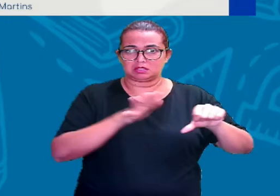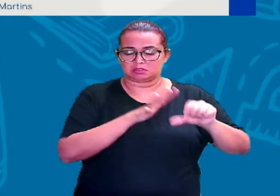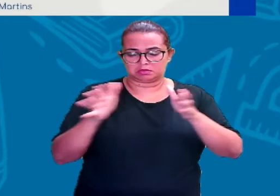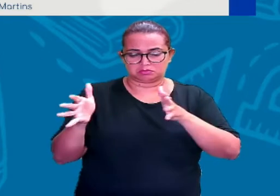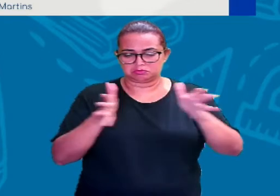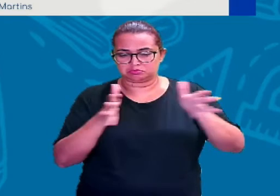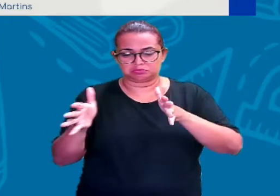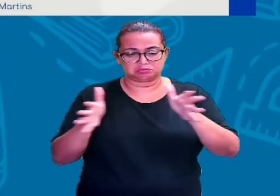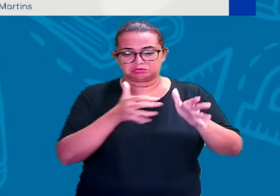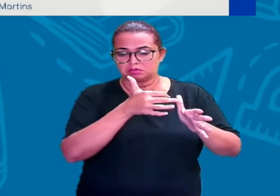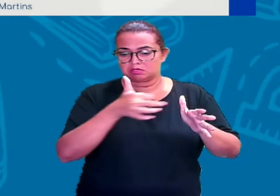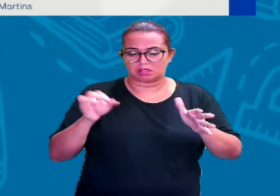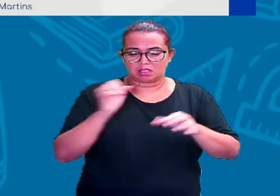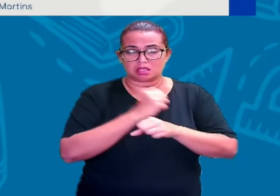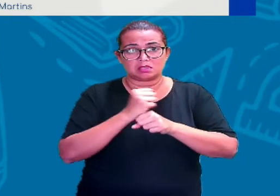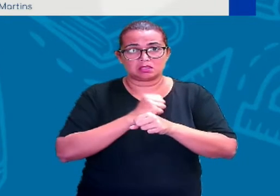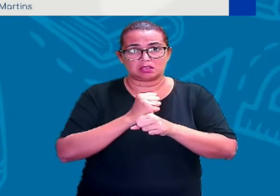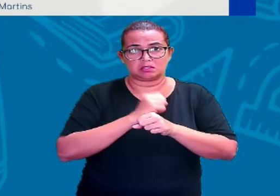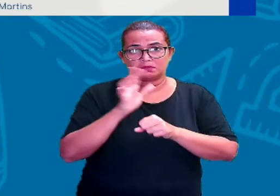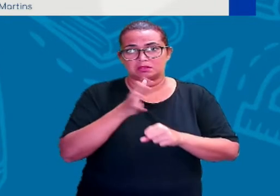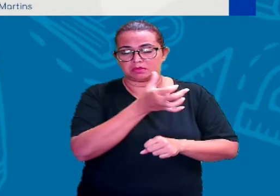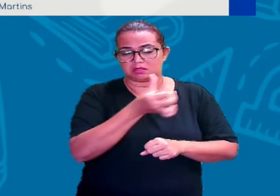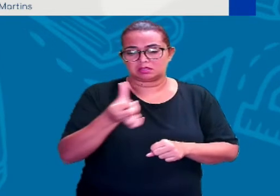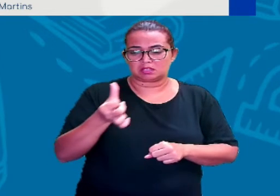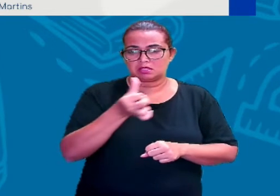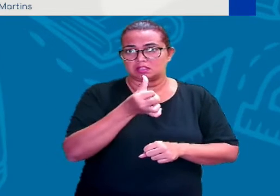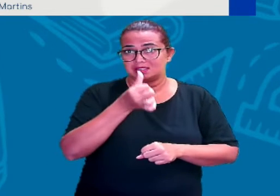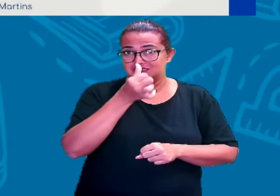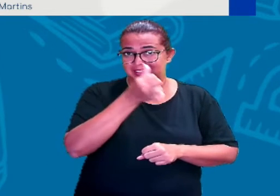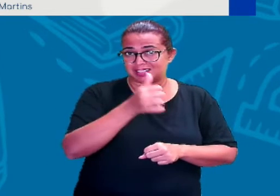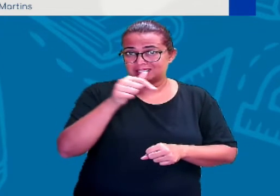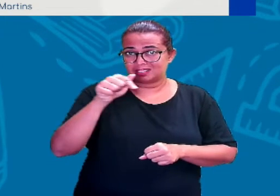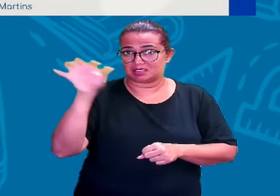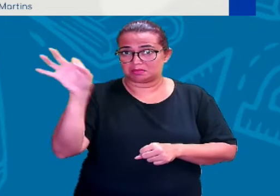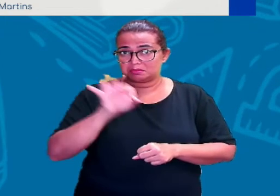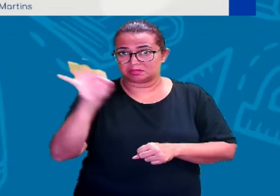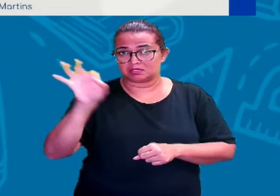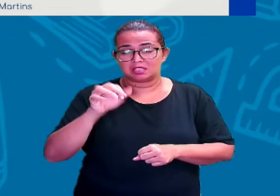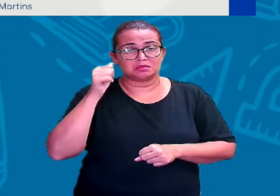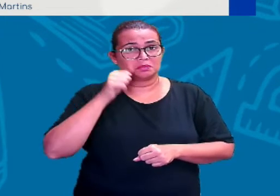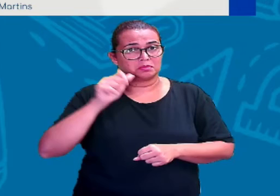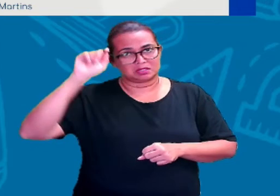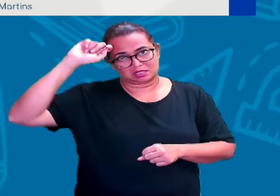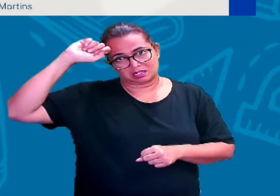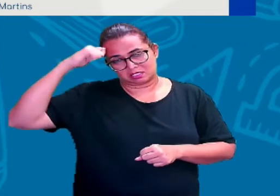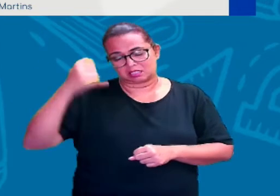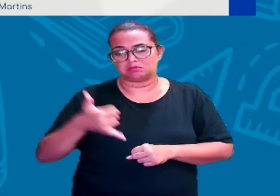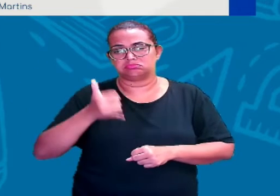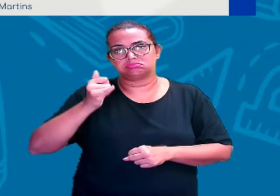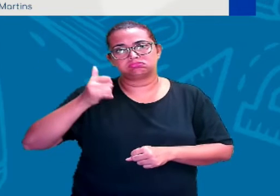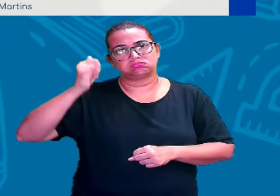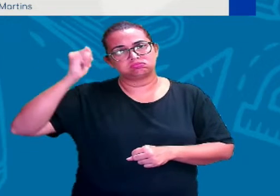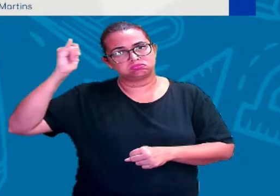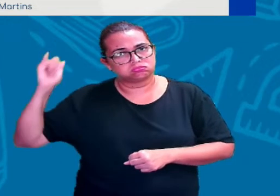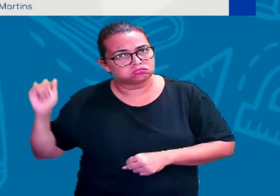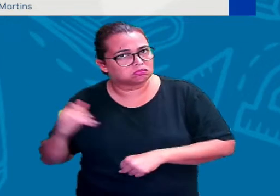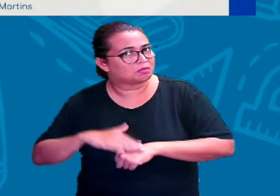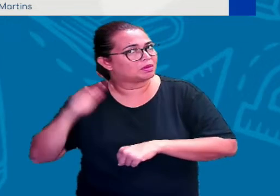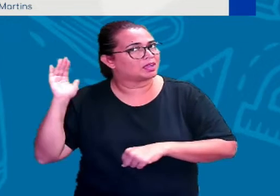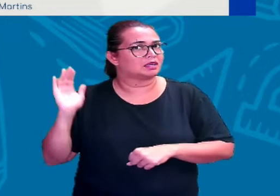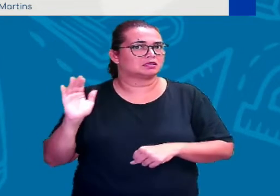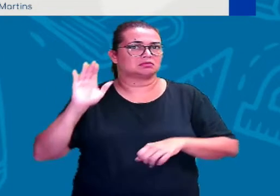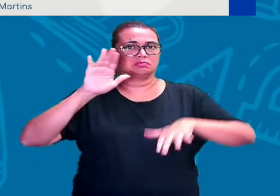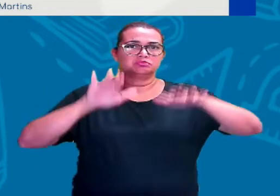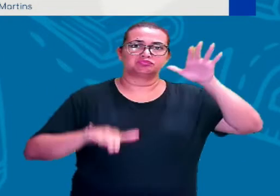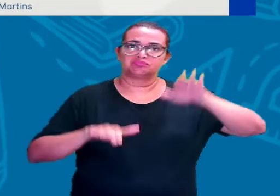67% das mulheres assassinadas são pretas, são negras, né? Então, isso é desigual.